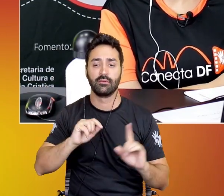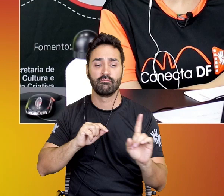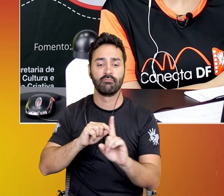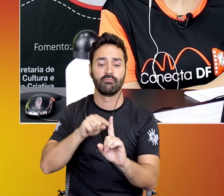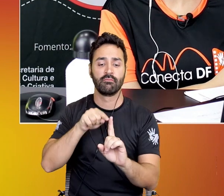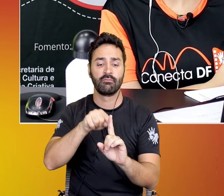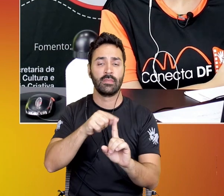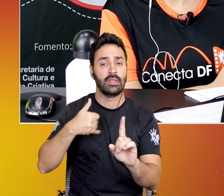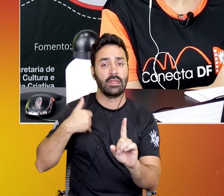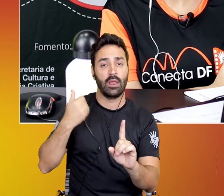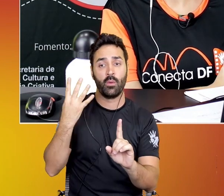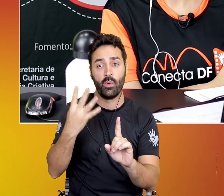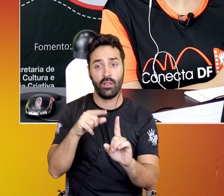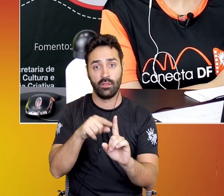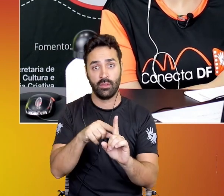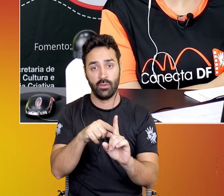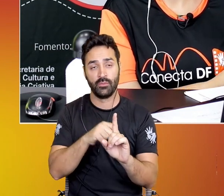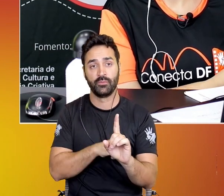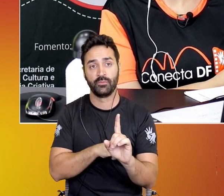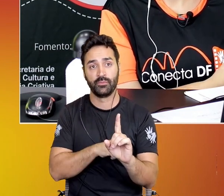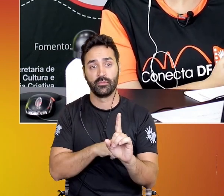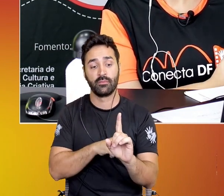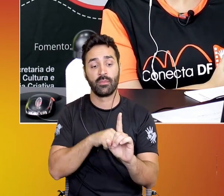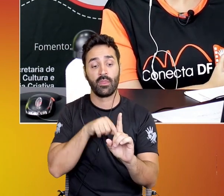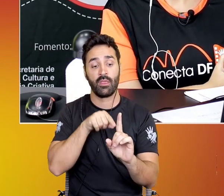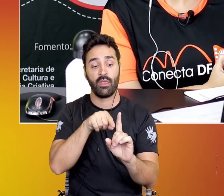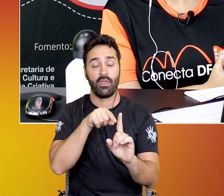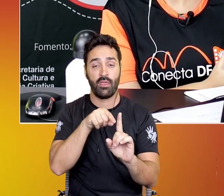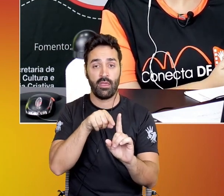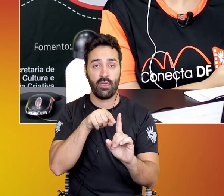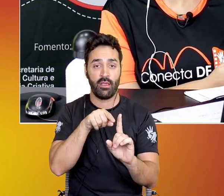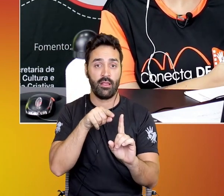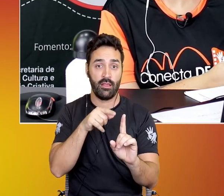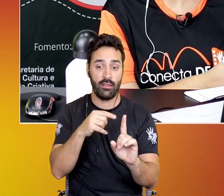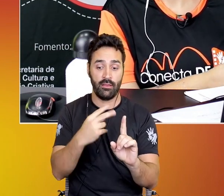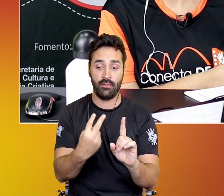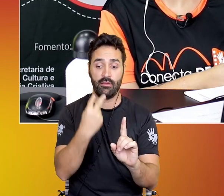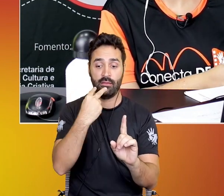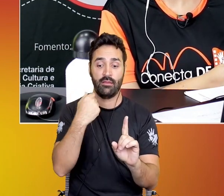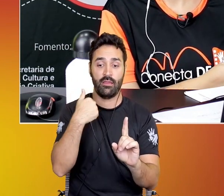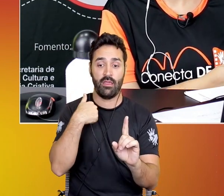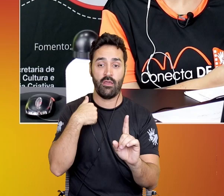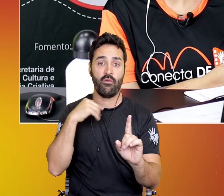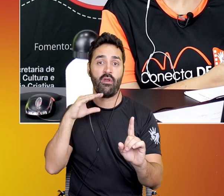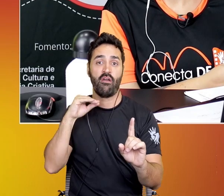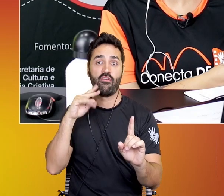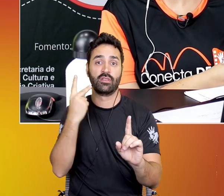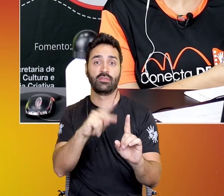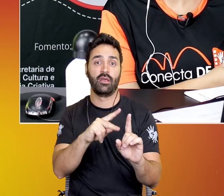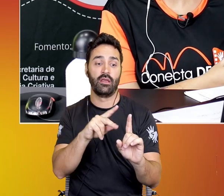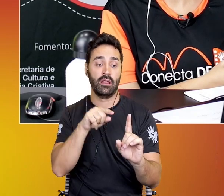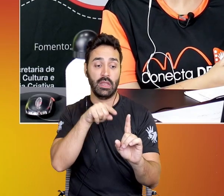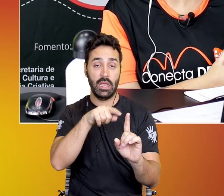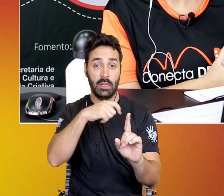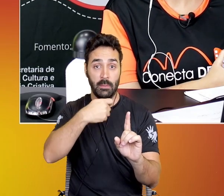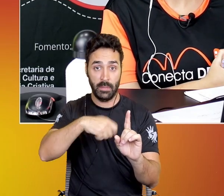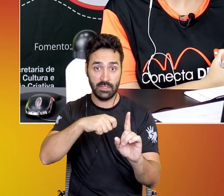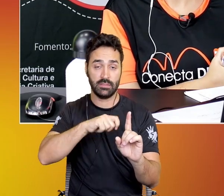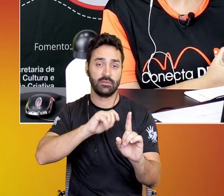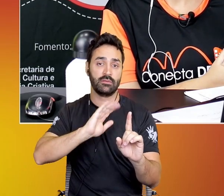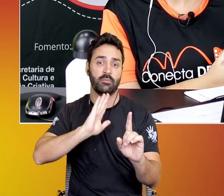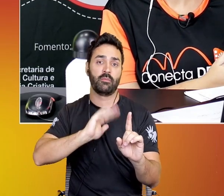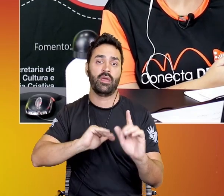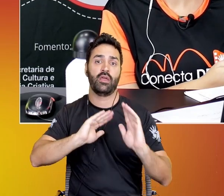idade e ele vê eu como a voz dele, entendeu? Tudo que ele precisa, ele se dirige a mim, ele pega a